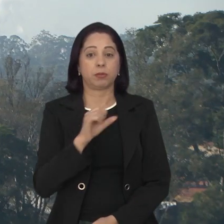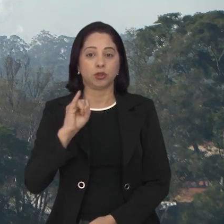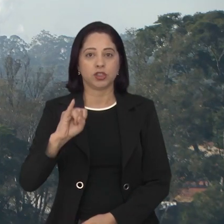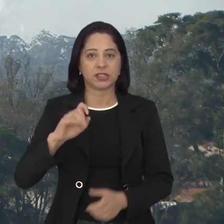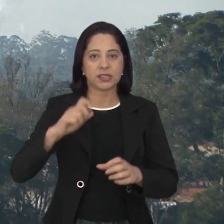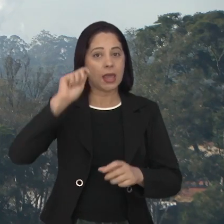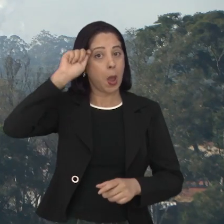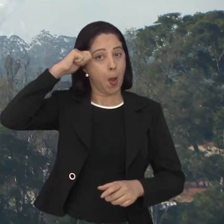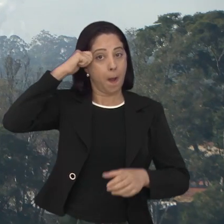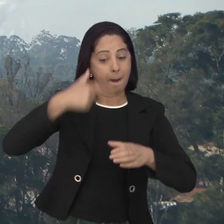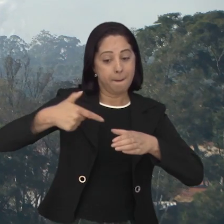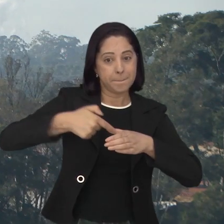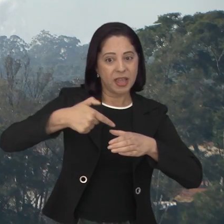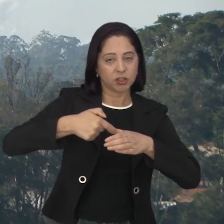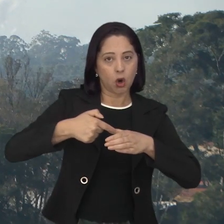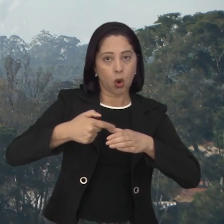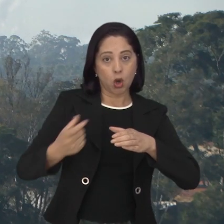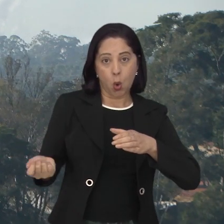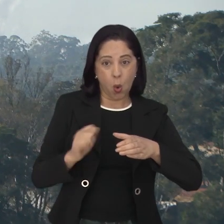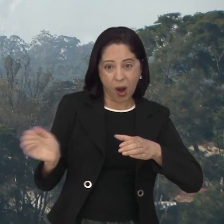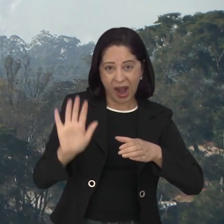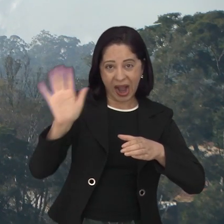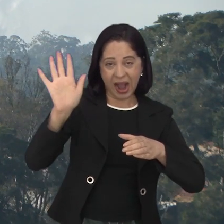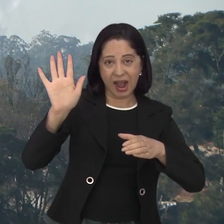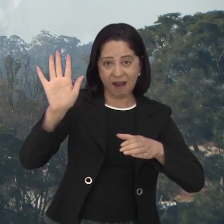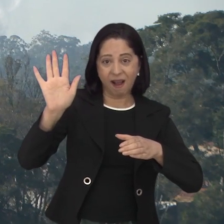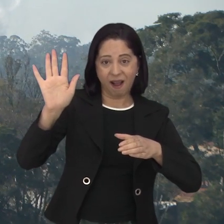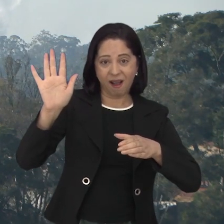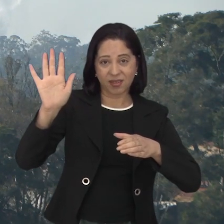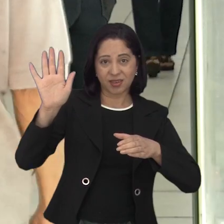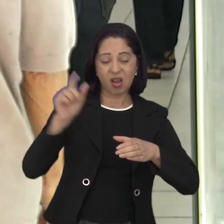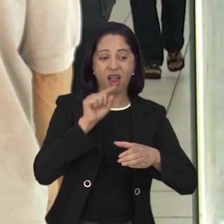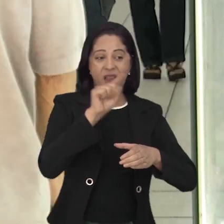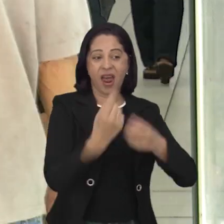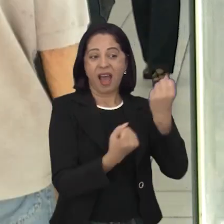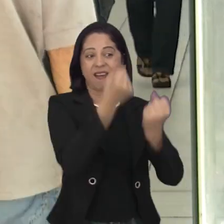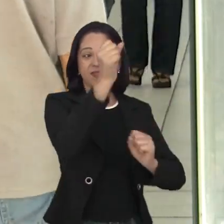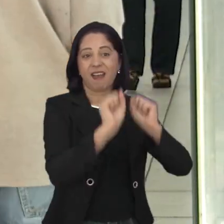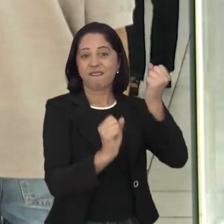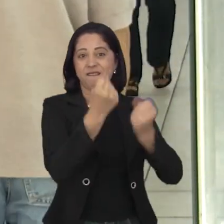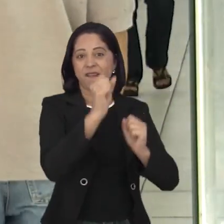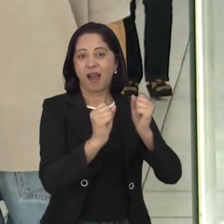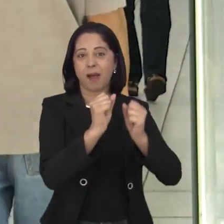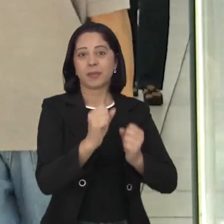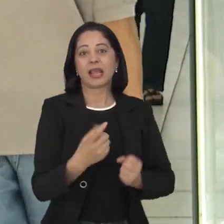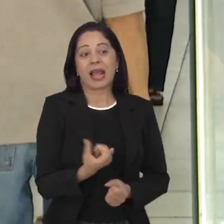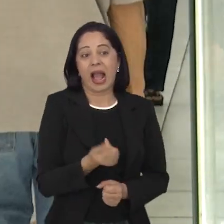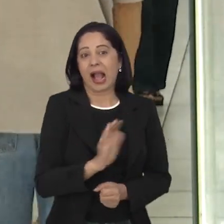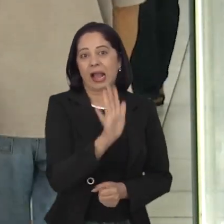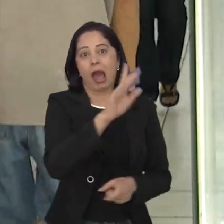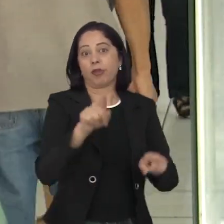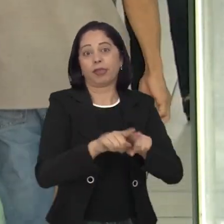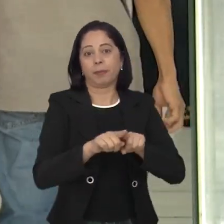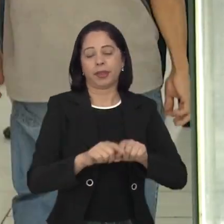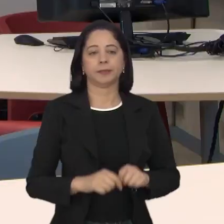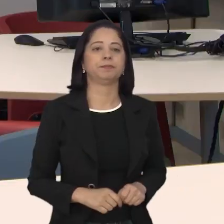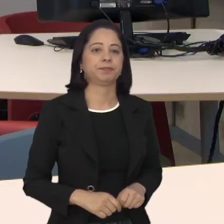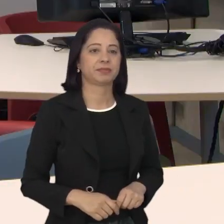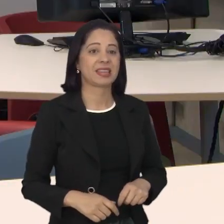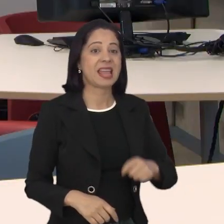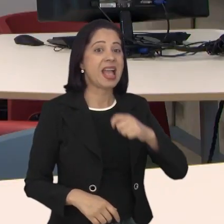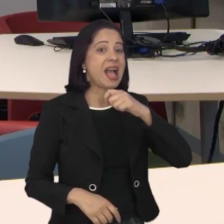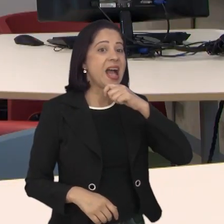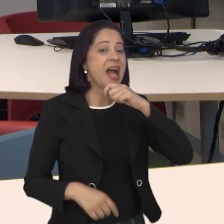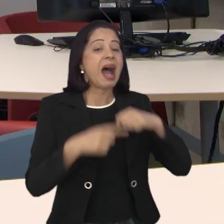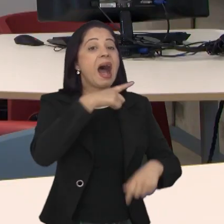se produtos Como o petróleo sofrem alta o repasse para a indústria e os serviços de maneira geral é inevitável a